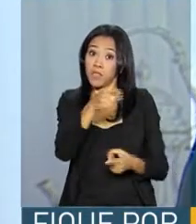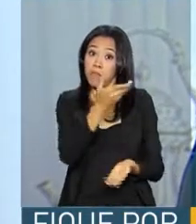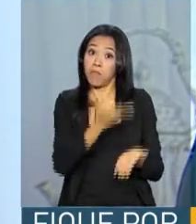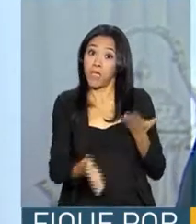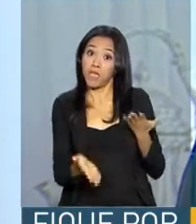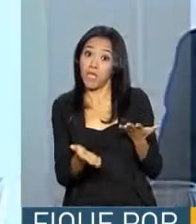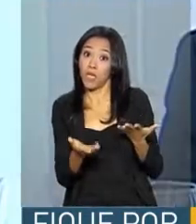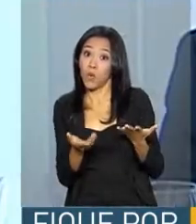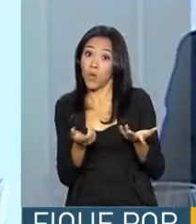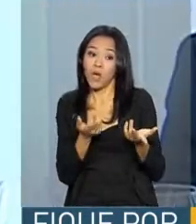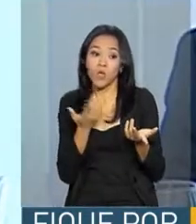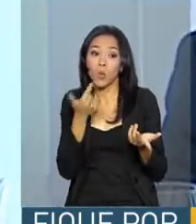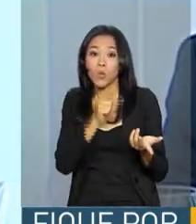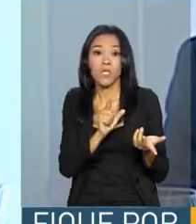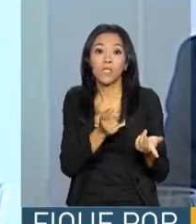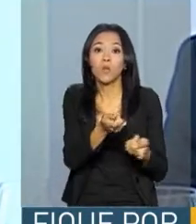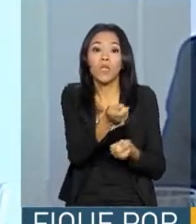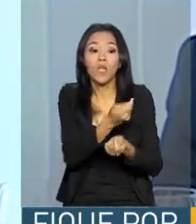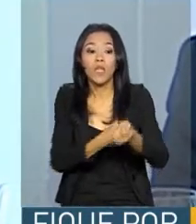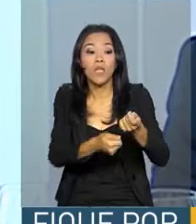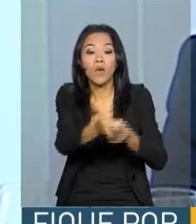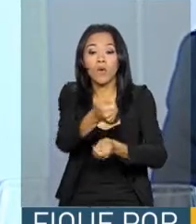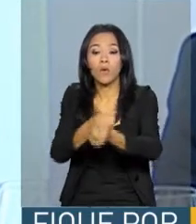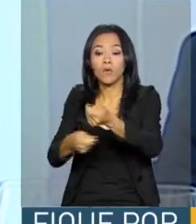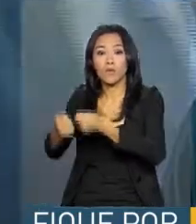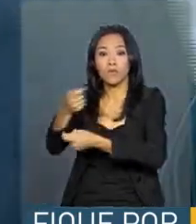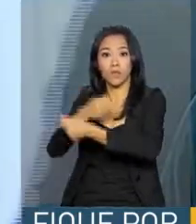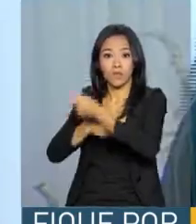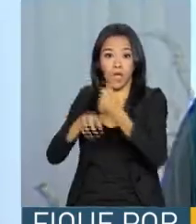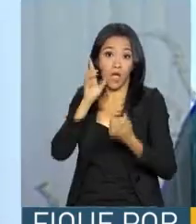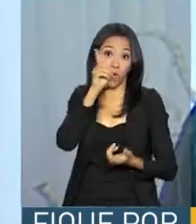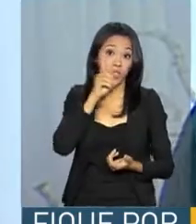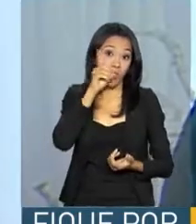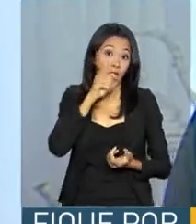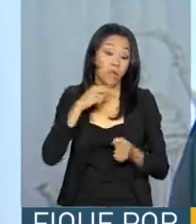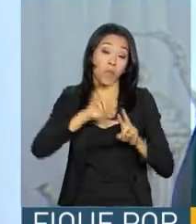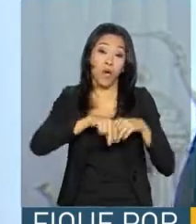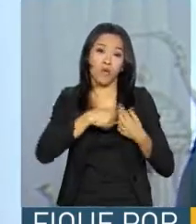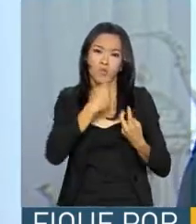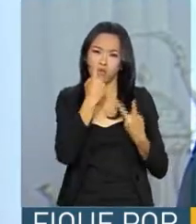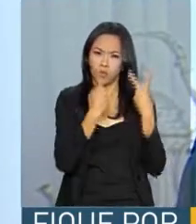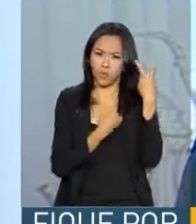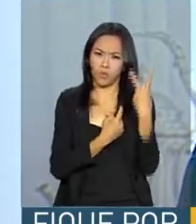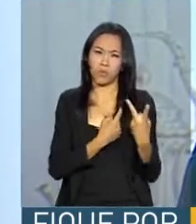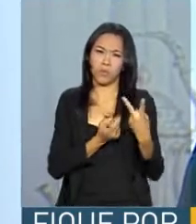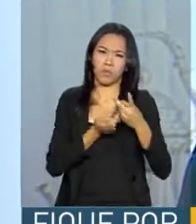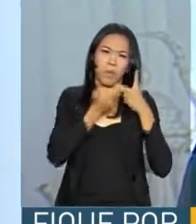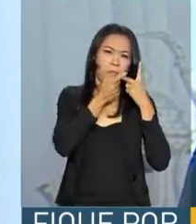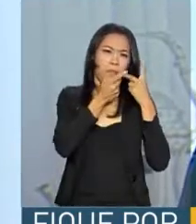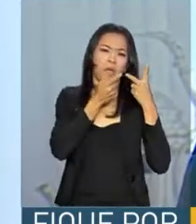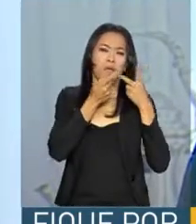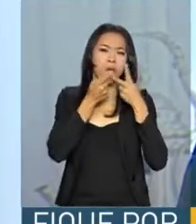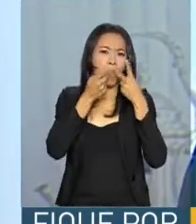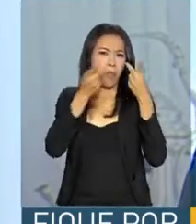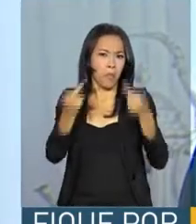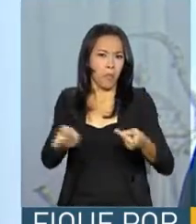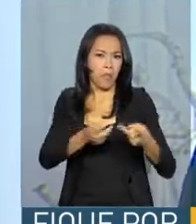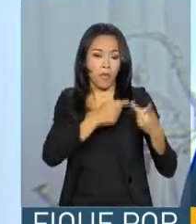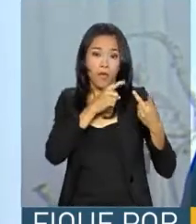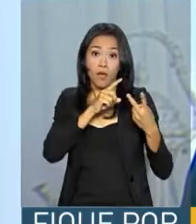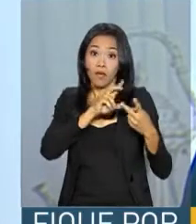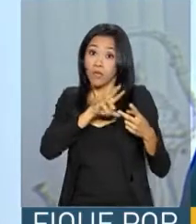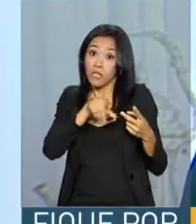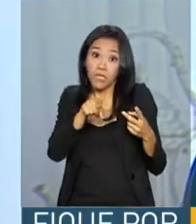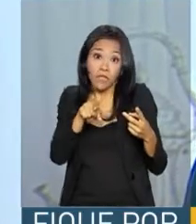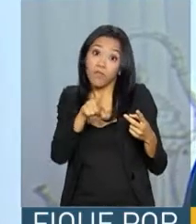político negociando com os deputados em torno da reprovação de duas denúncias por conta de uma conversa que o senhor teve e não